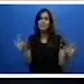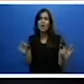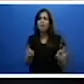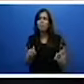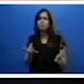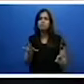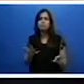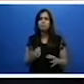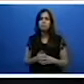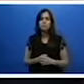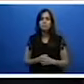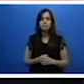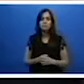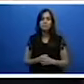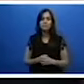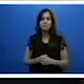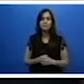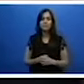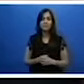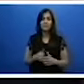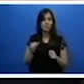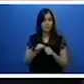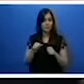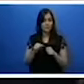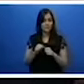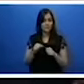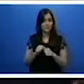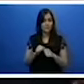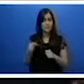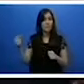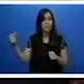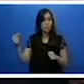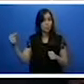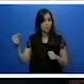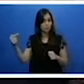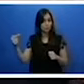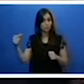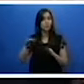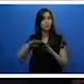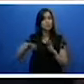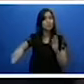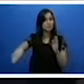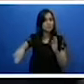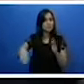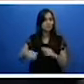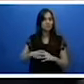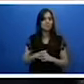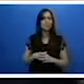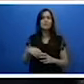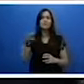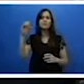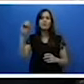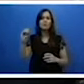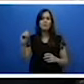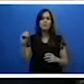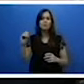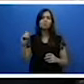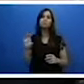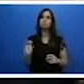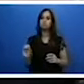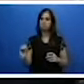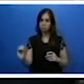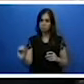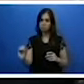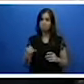R$ 265. Passo o traço e vamos subtrair, ou seja, tirar. Zero menos